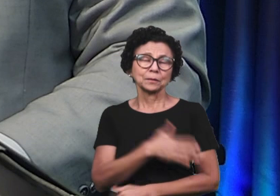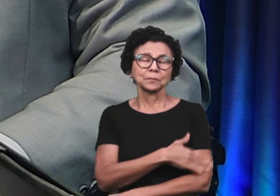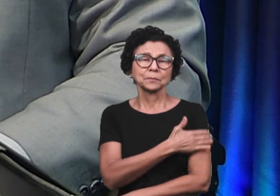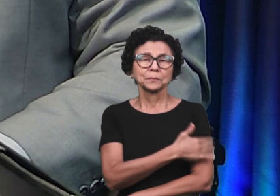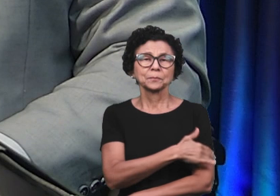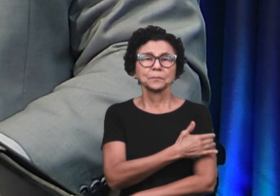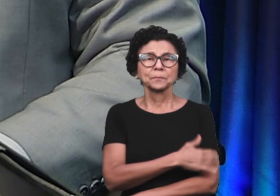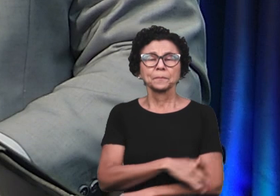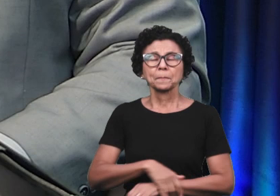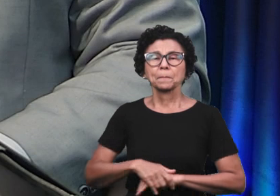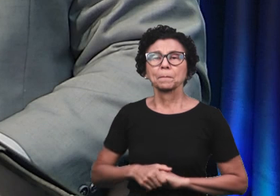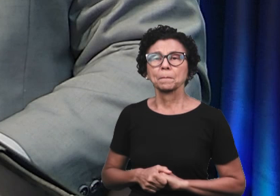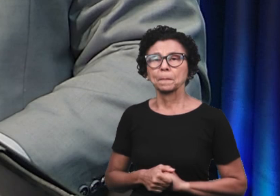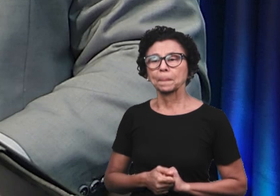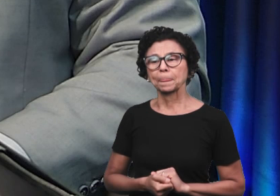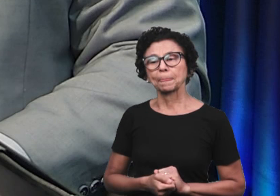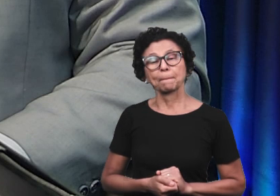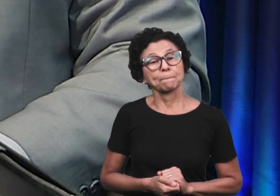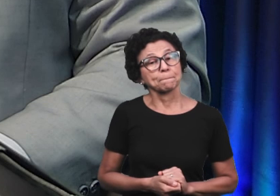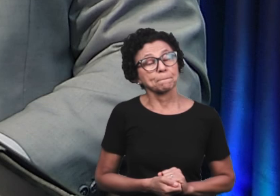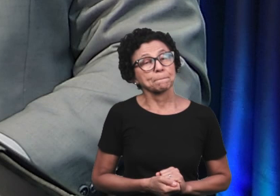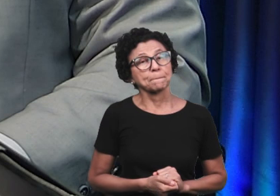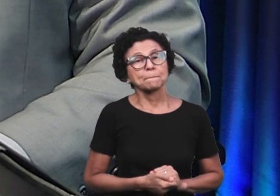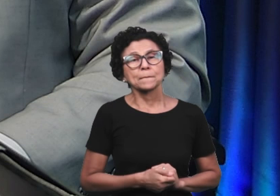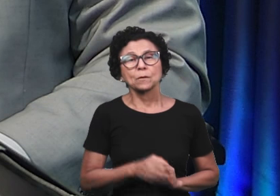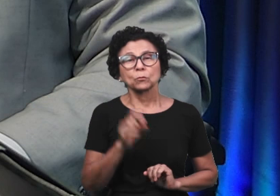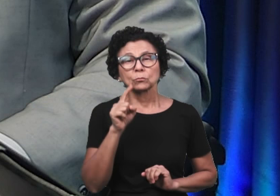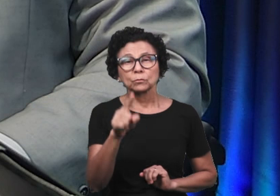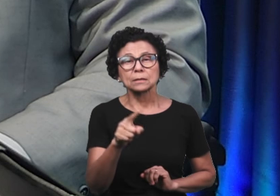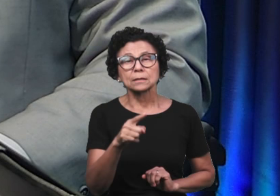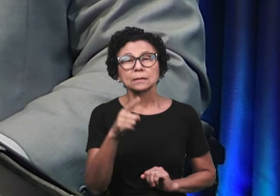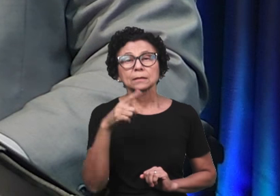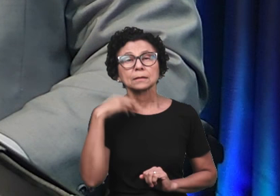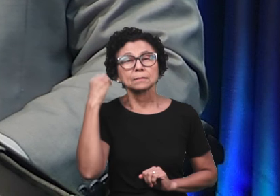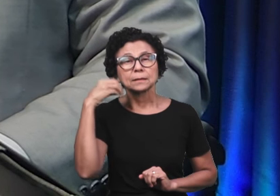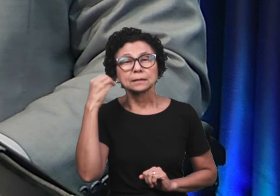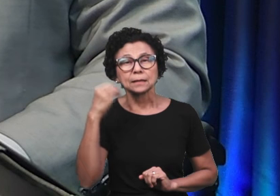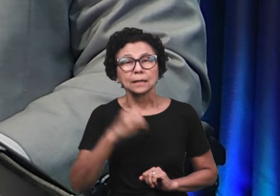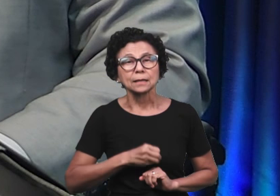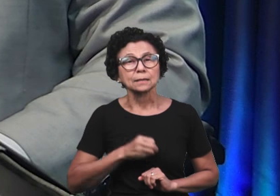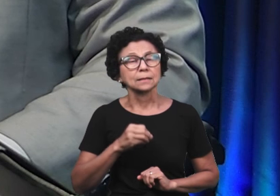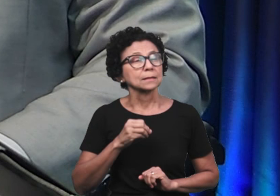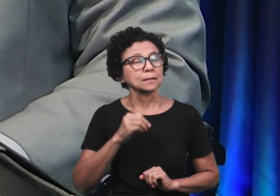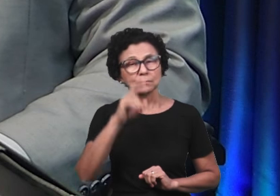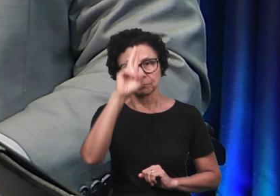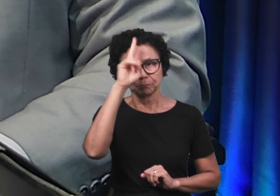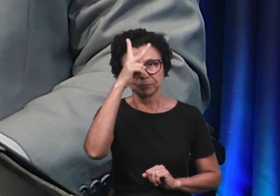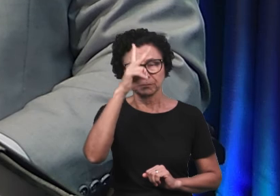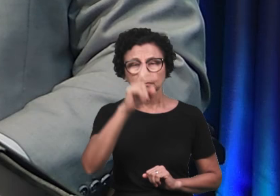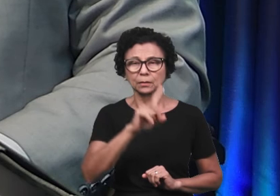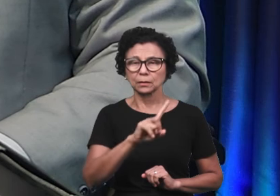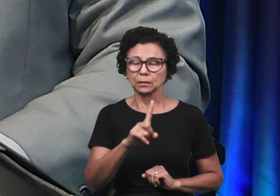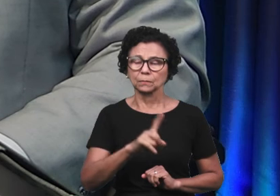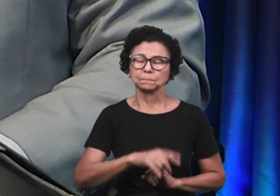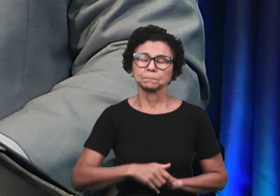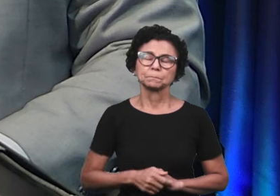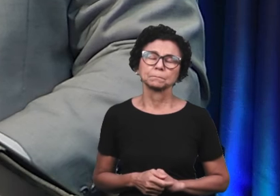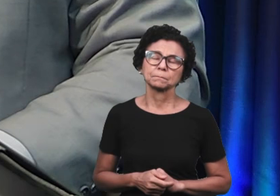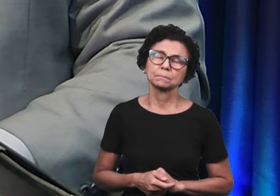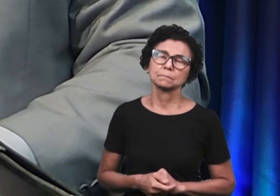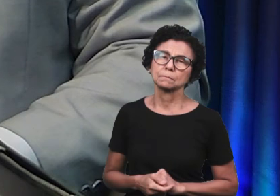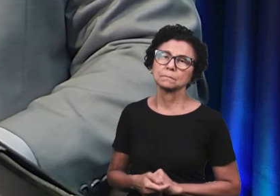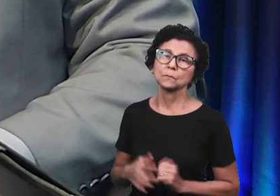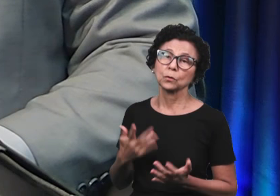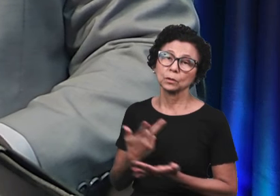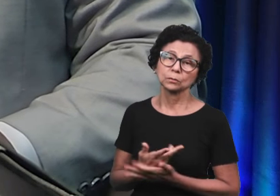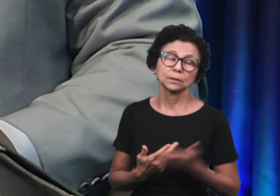a experiência não tem como negar a experiência que tiveram. Né? É o caso de Maria, por exemplo. Glória a Deus. Há